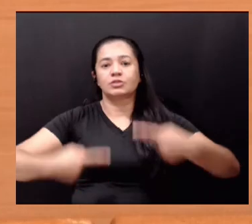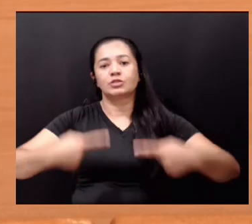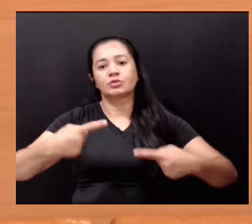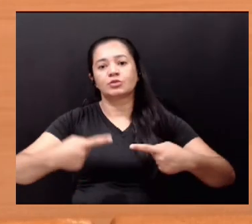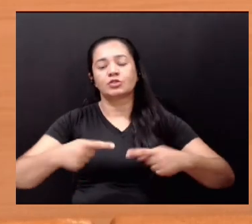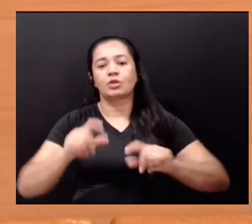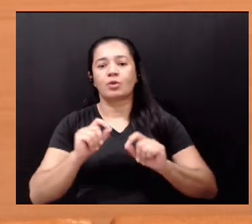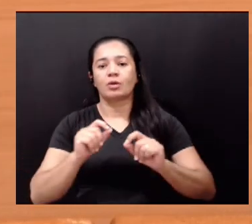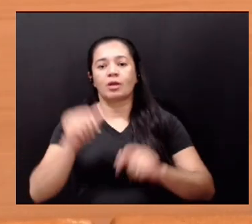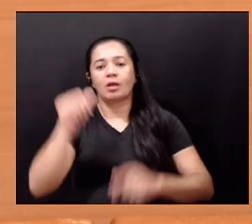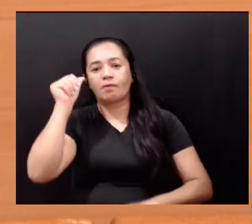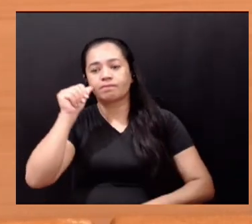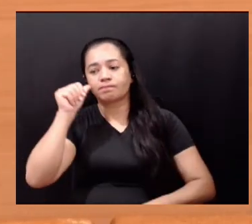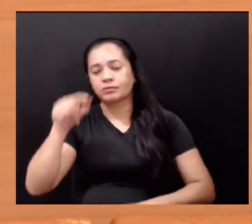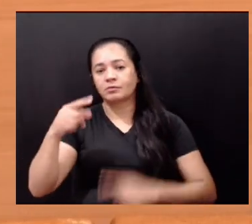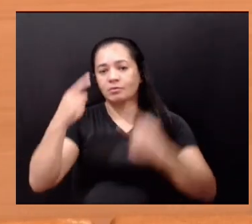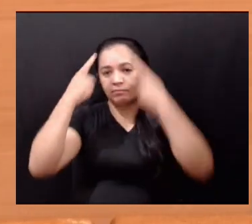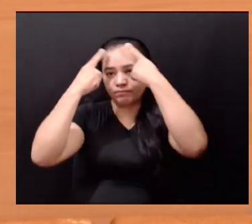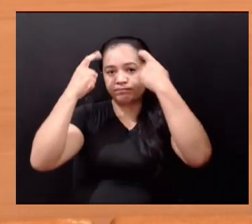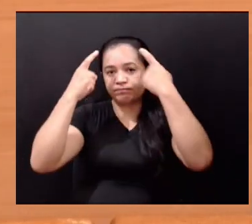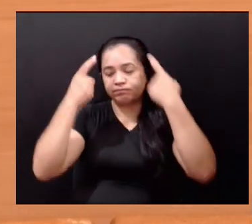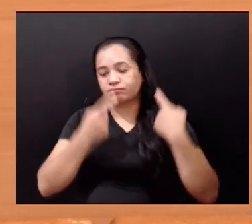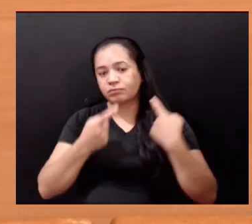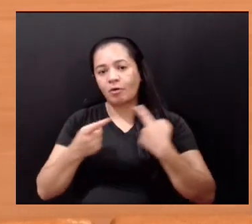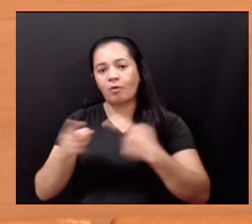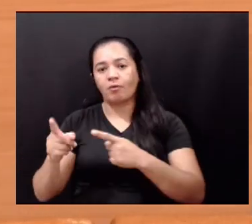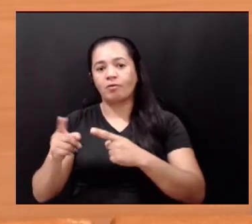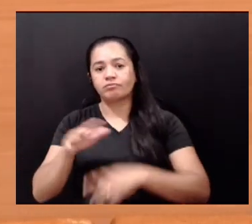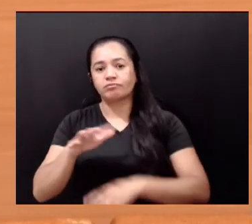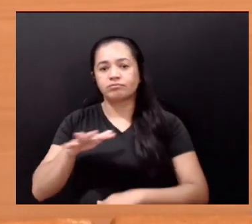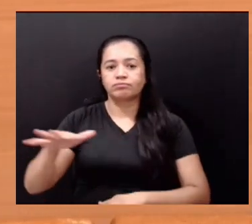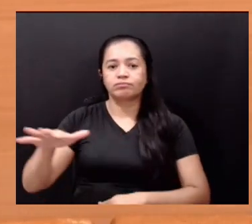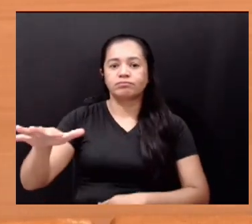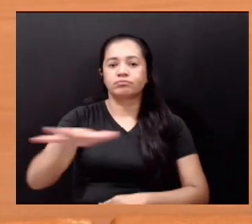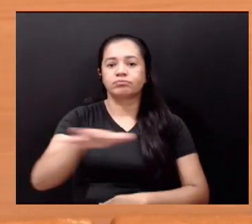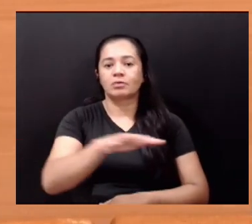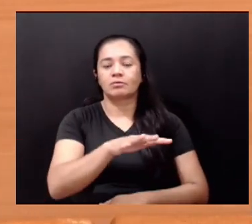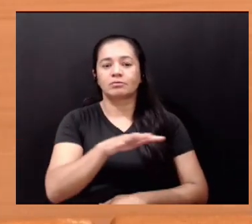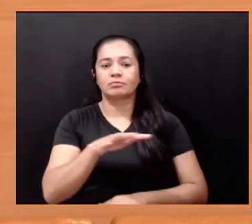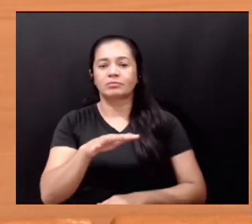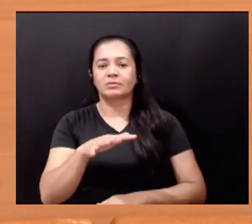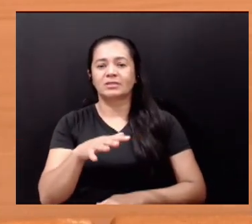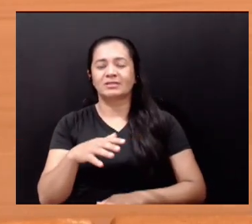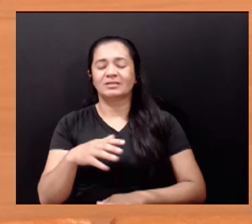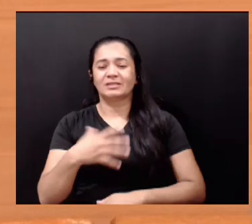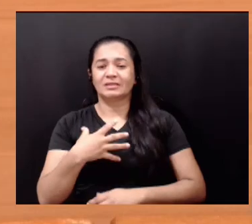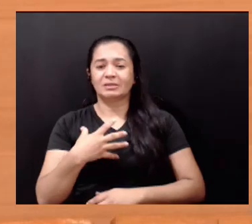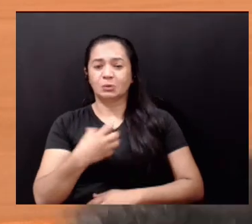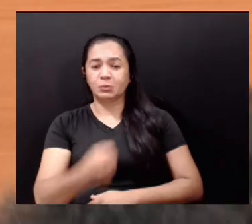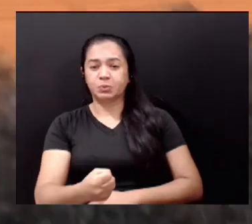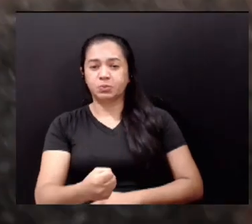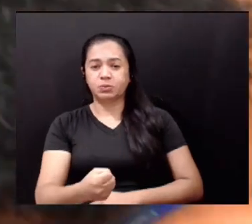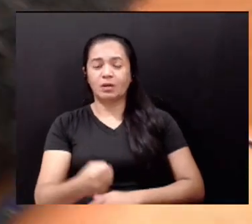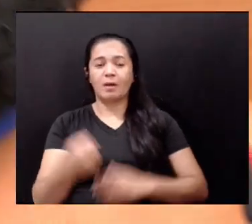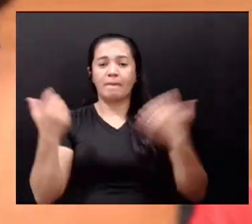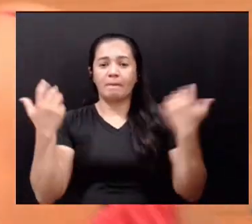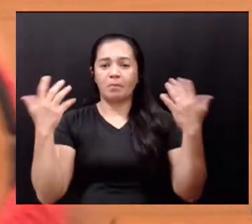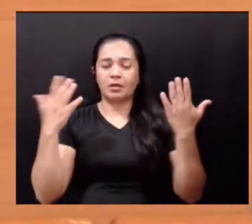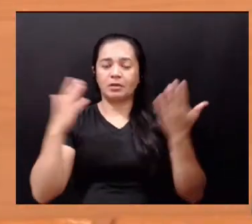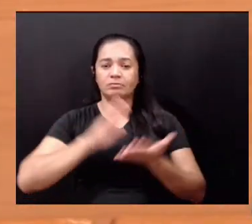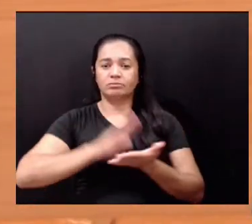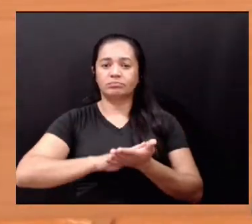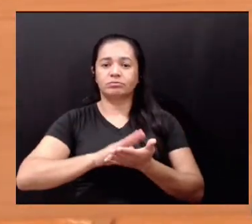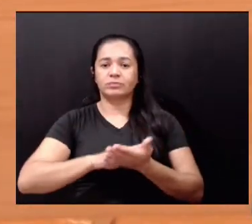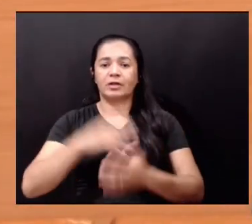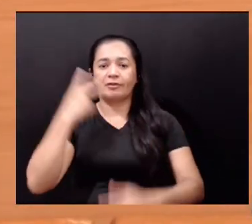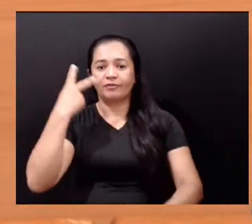todos os âmbitos, né, que nos atinge, da exaustão ao suicídio. Gostaria de parabenizar a vereadora Mariana Conte, a presidente dessa comissão. Gostaria